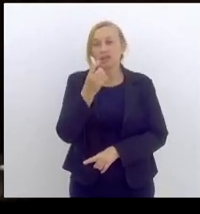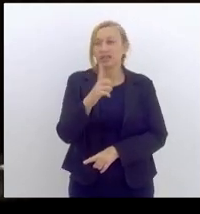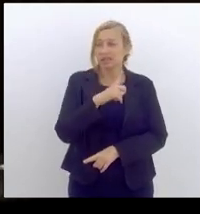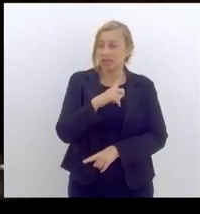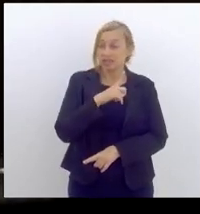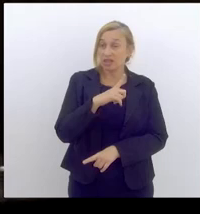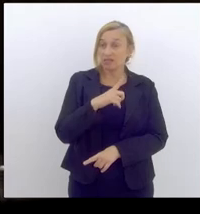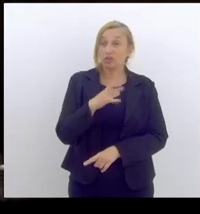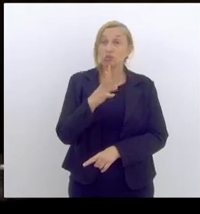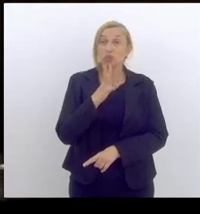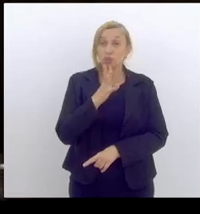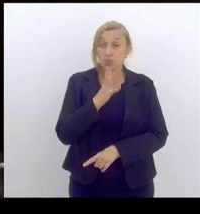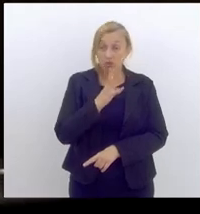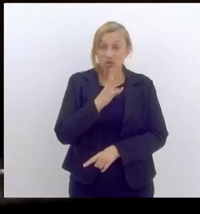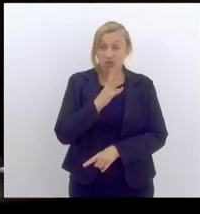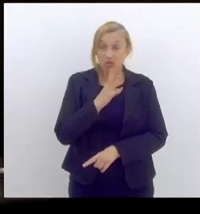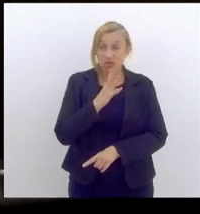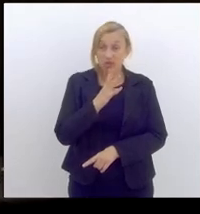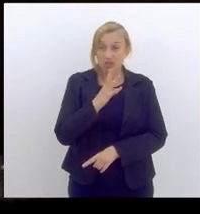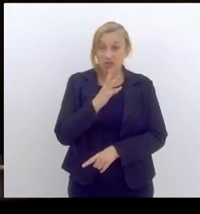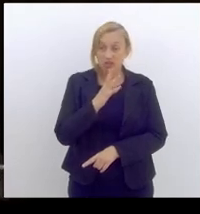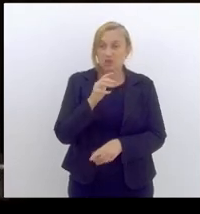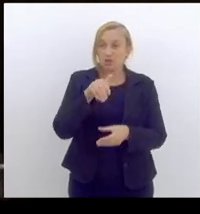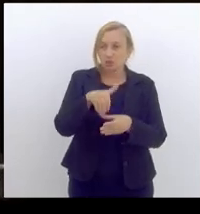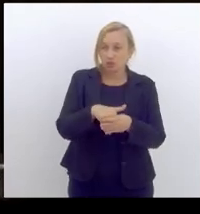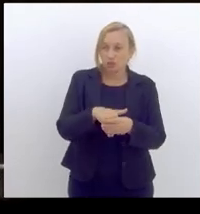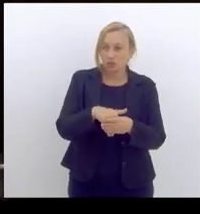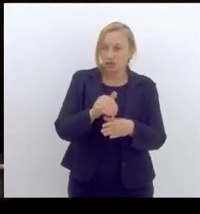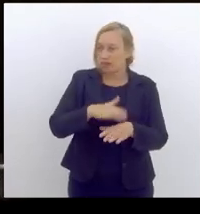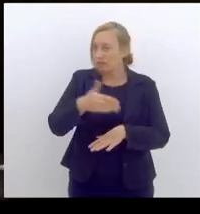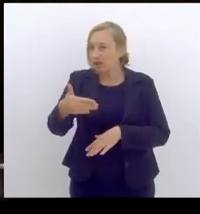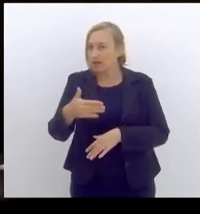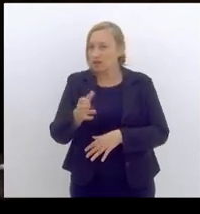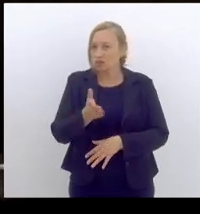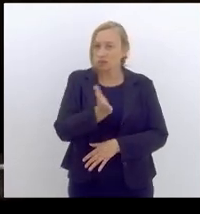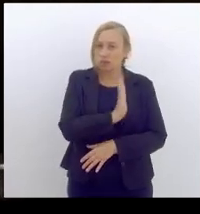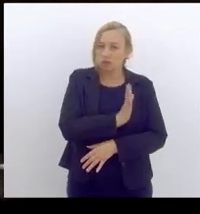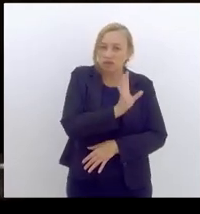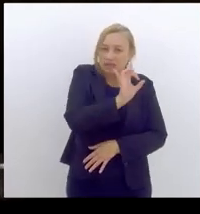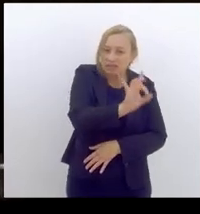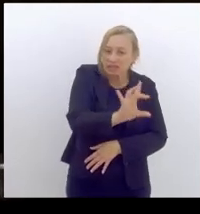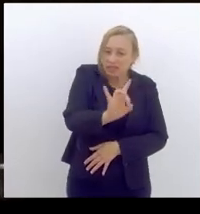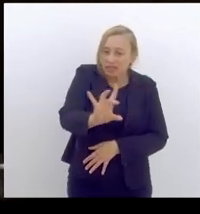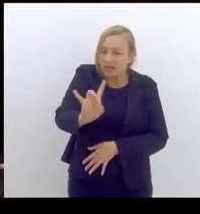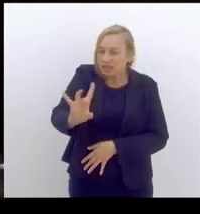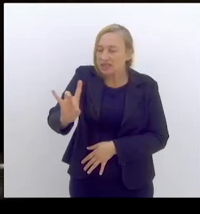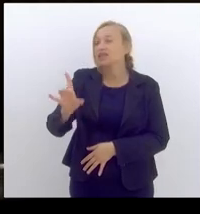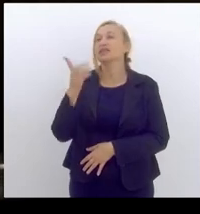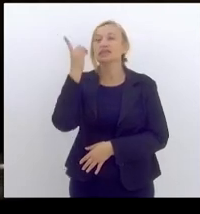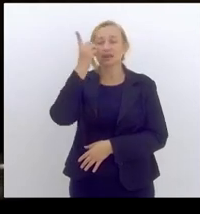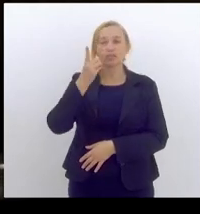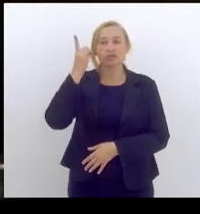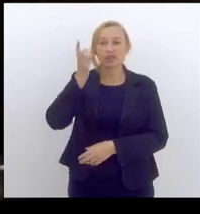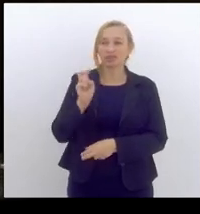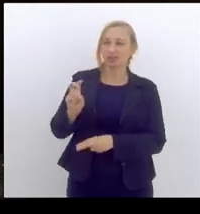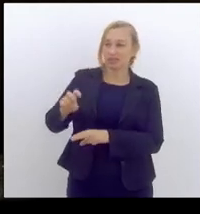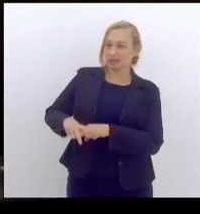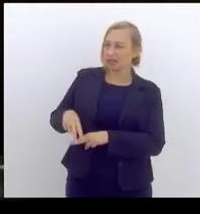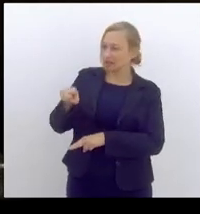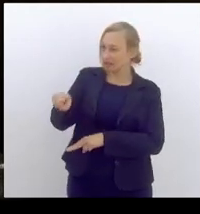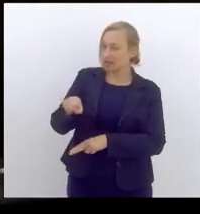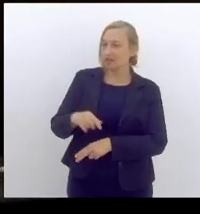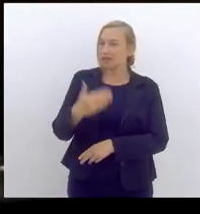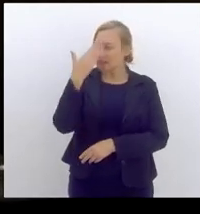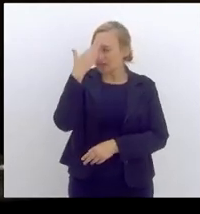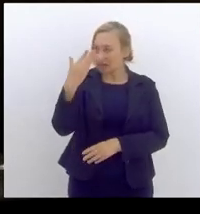de conhecer, além do voto, o coração de cada parlamentar que está aqui sentado. E sou grato